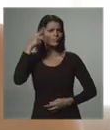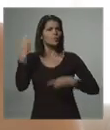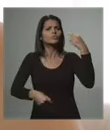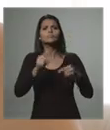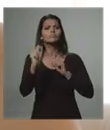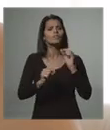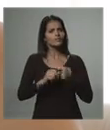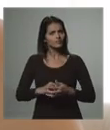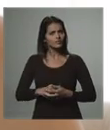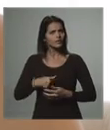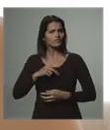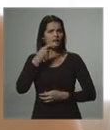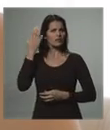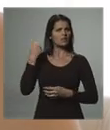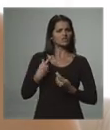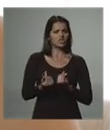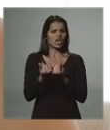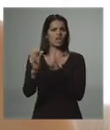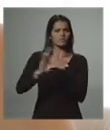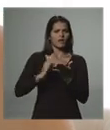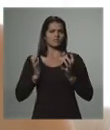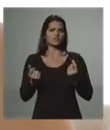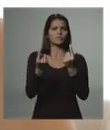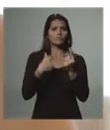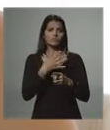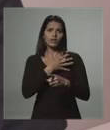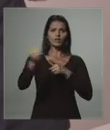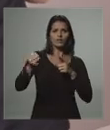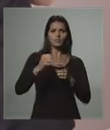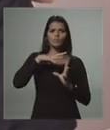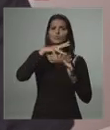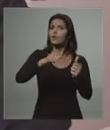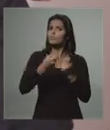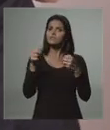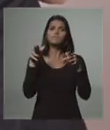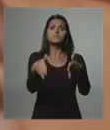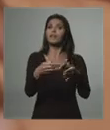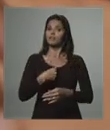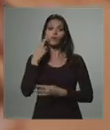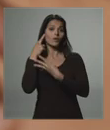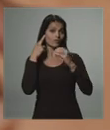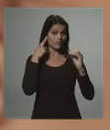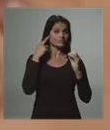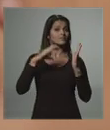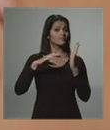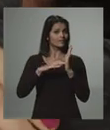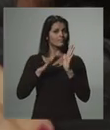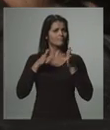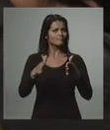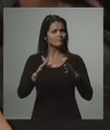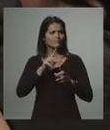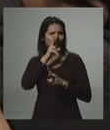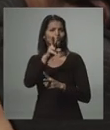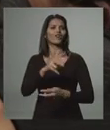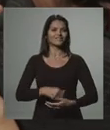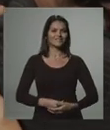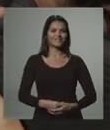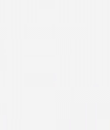Você é um político que não tá lá pra ganhar dinheiro, não tá lá pra aparecer. Você é campeão mundial, você não precisava estar ali pra aquilo.